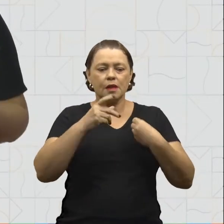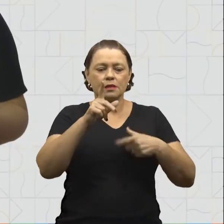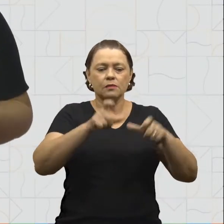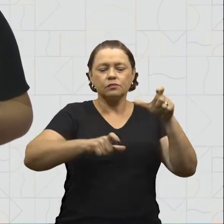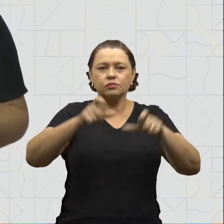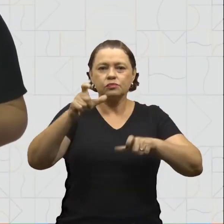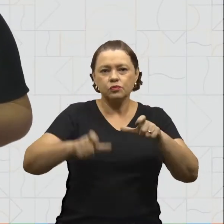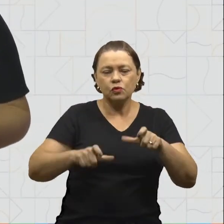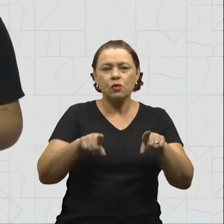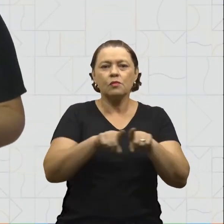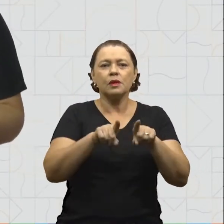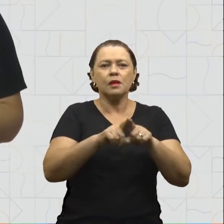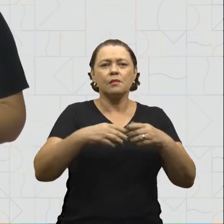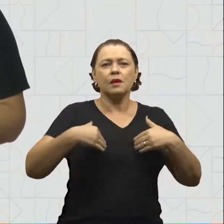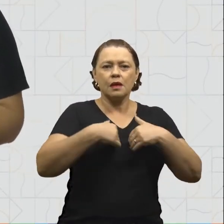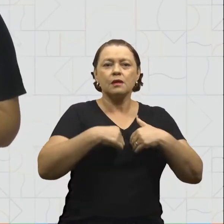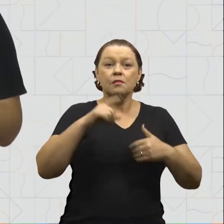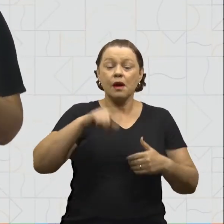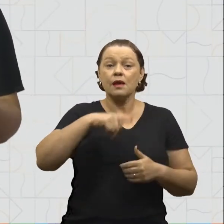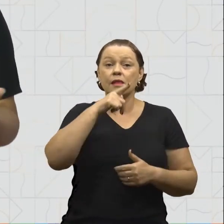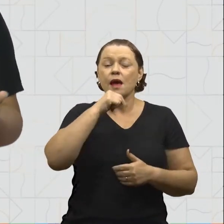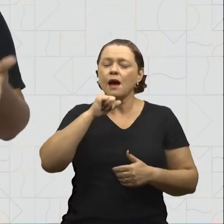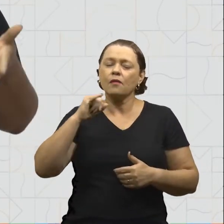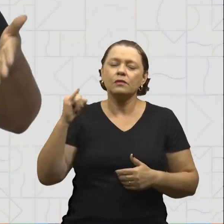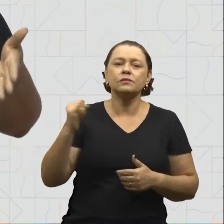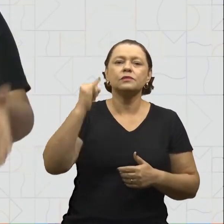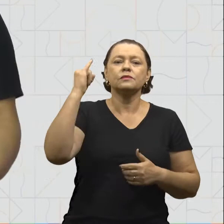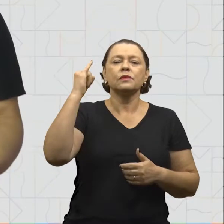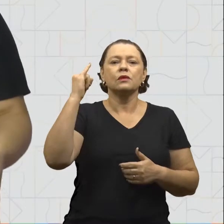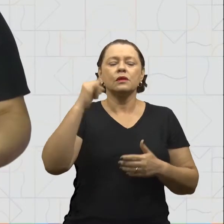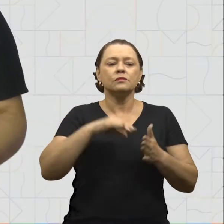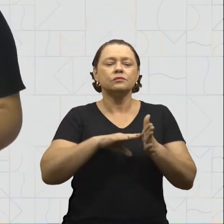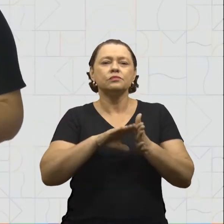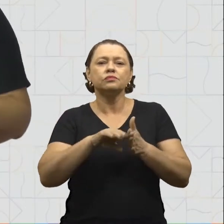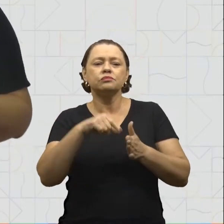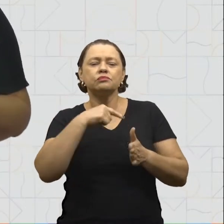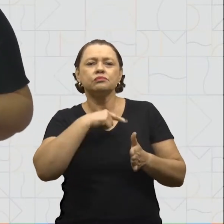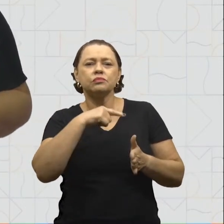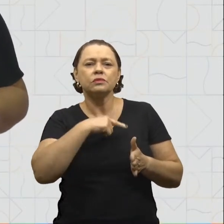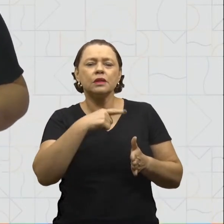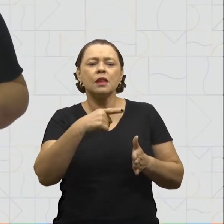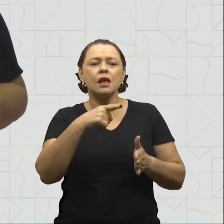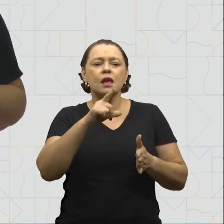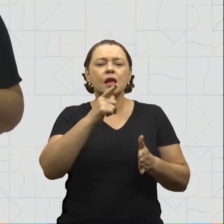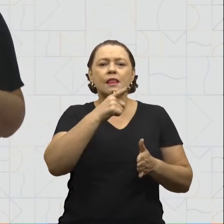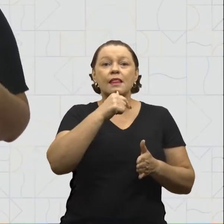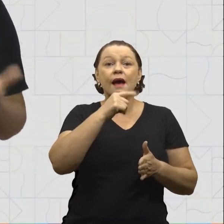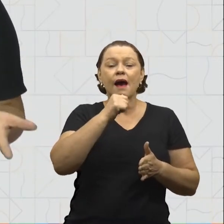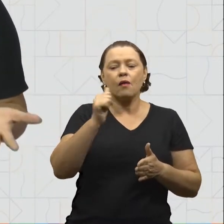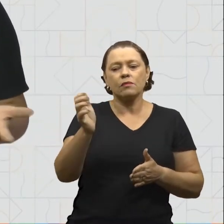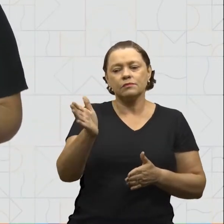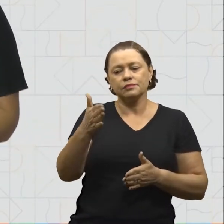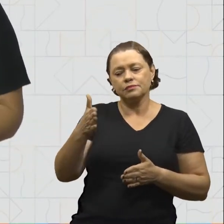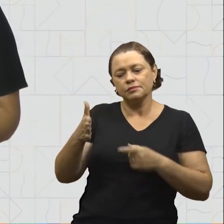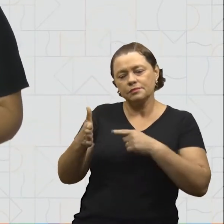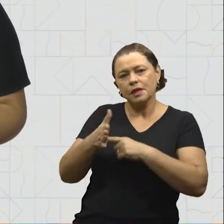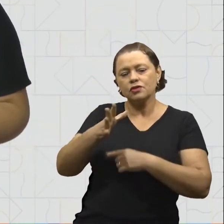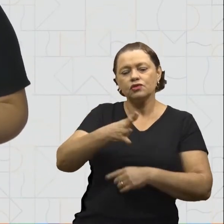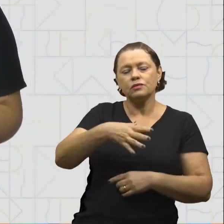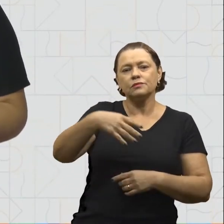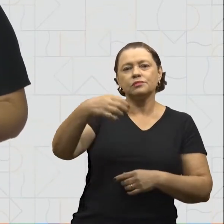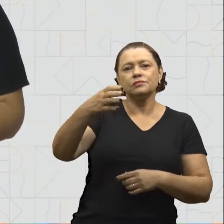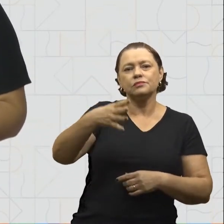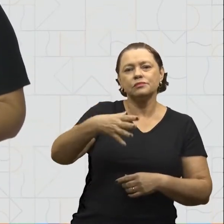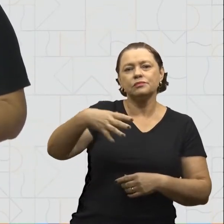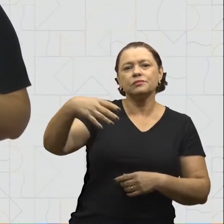é fundamental para os organismos que vivem em ambientes aquáticos, como peixes e algas.